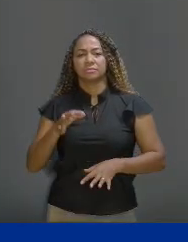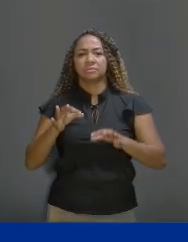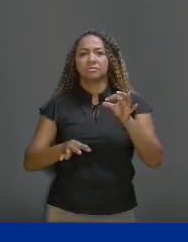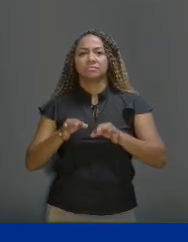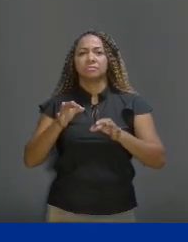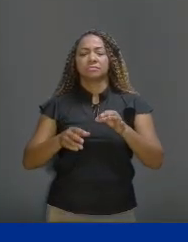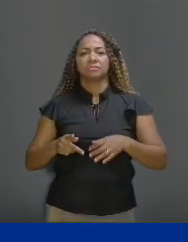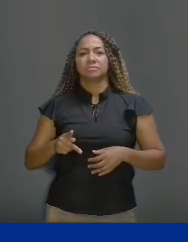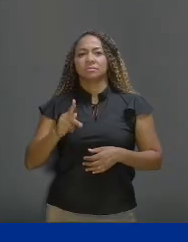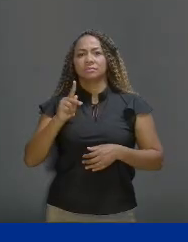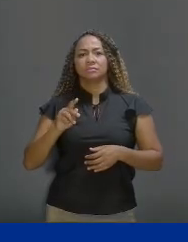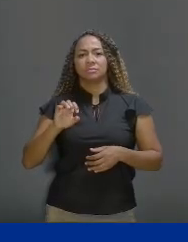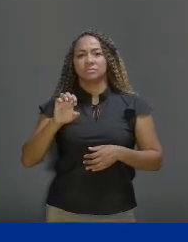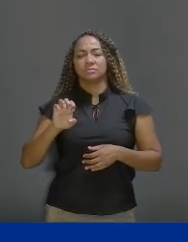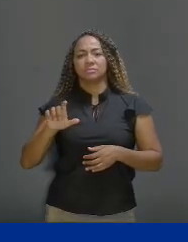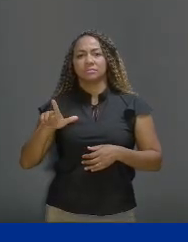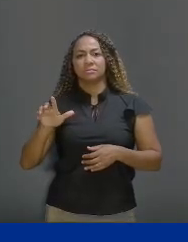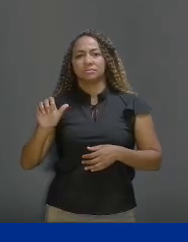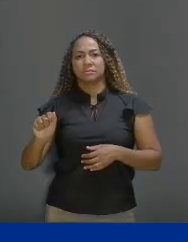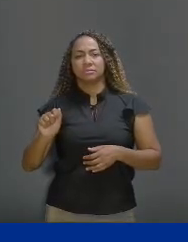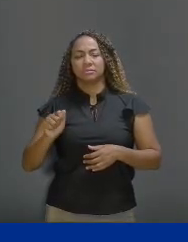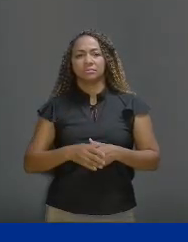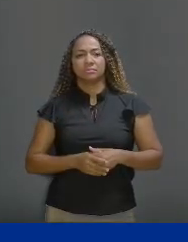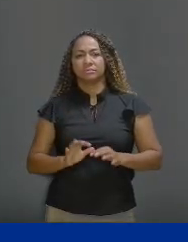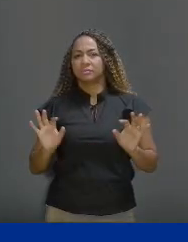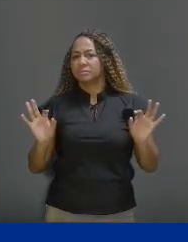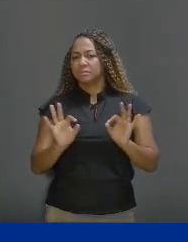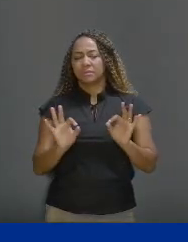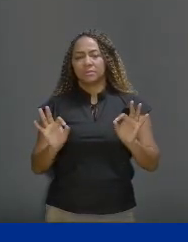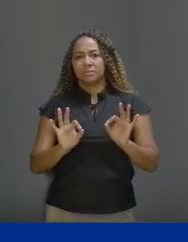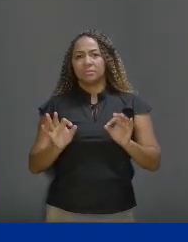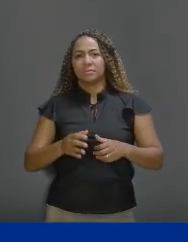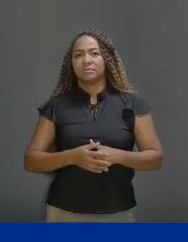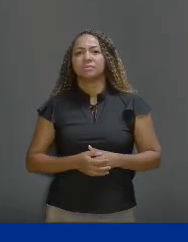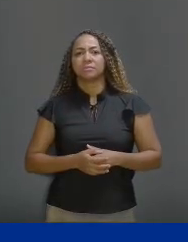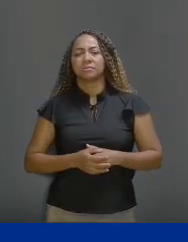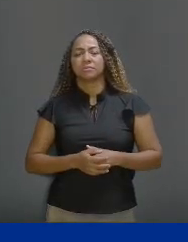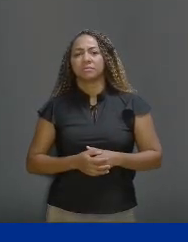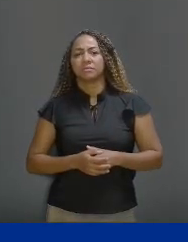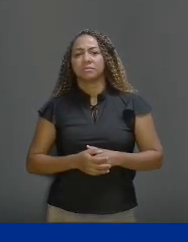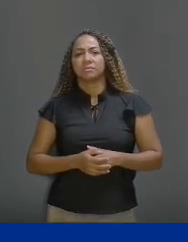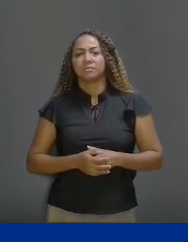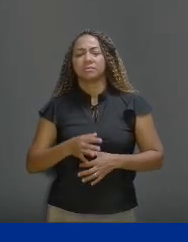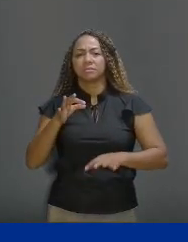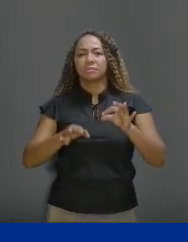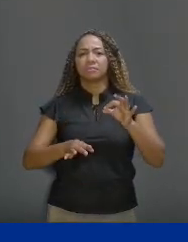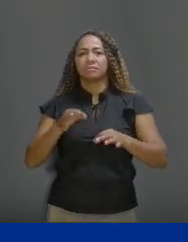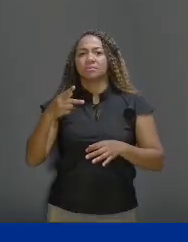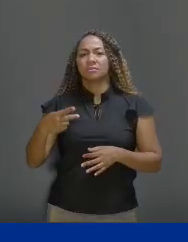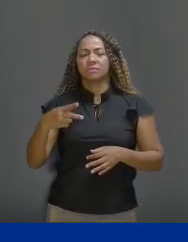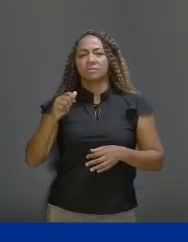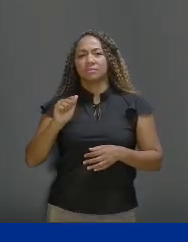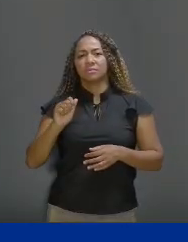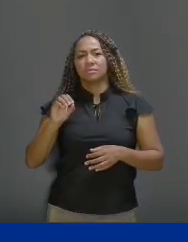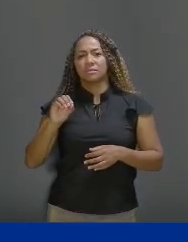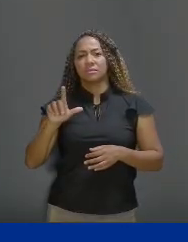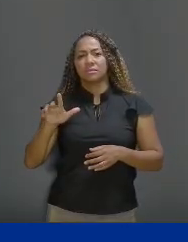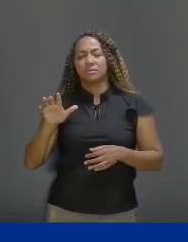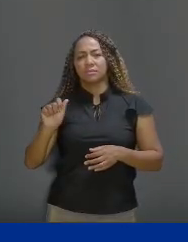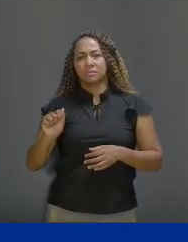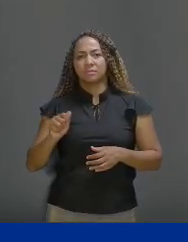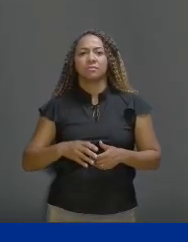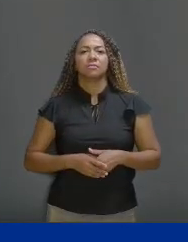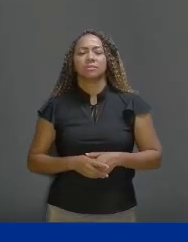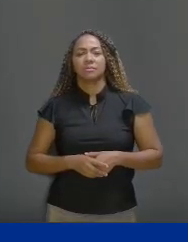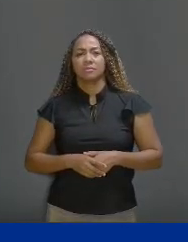juíza Keila Utzig, Nenhuma, desembargador. juíza Paola Santos,